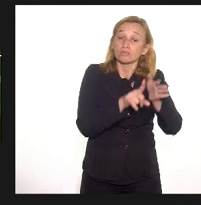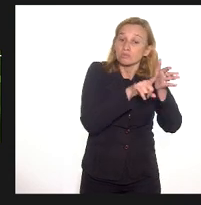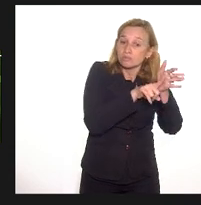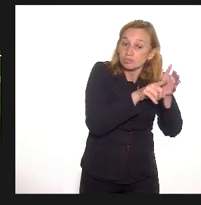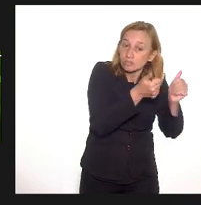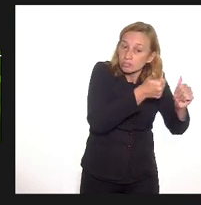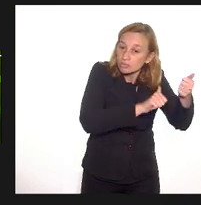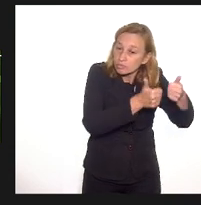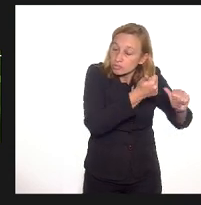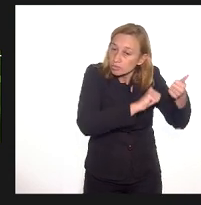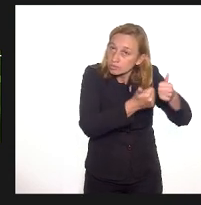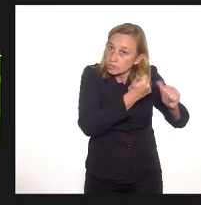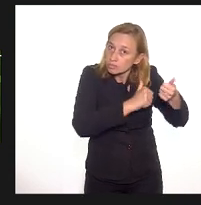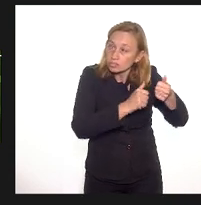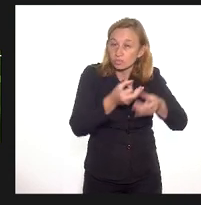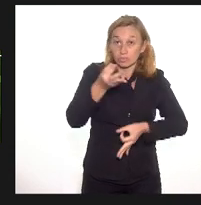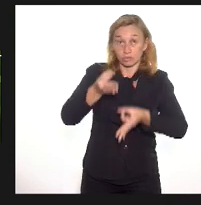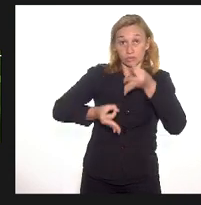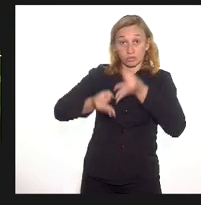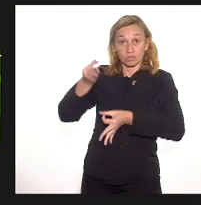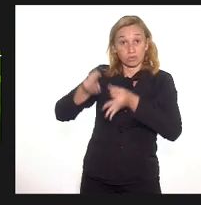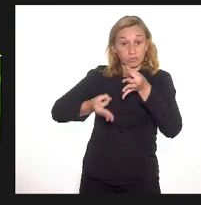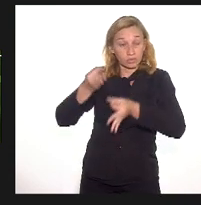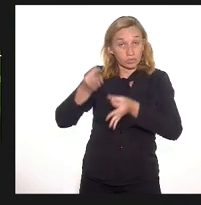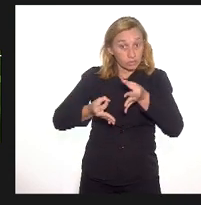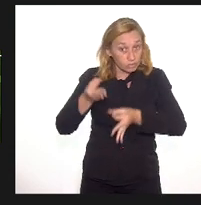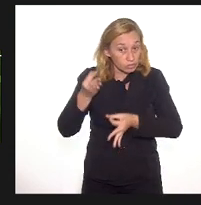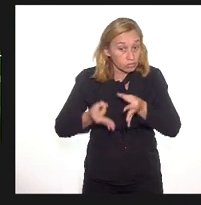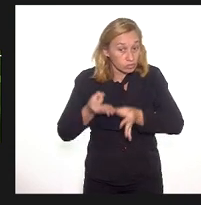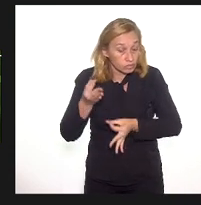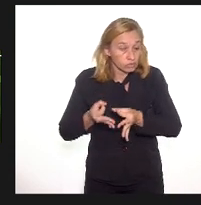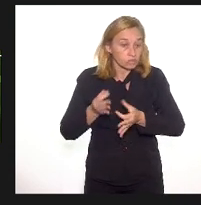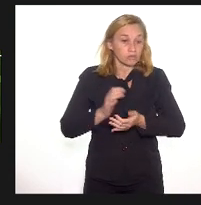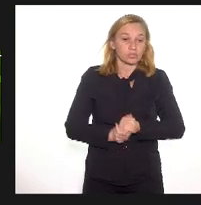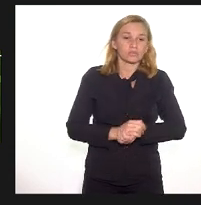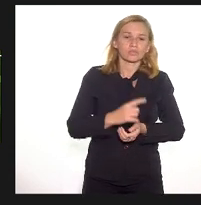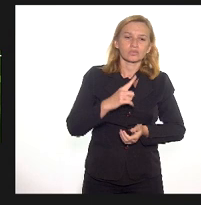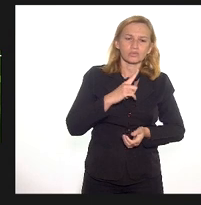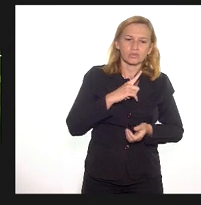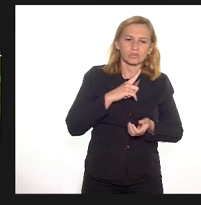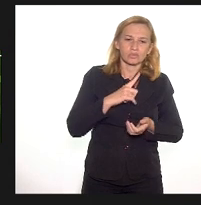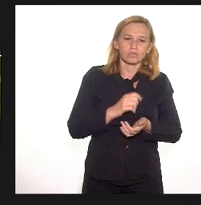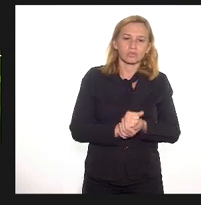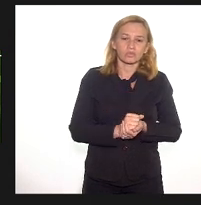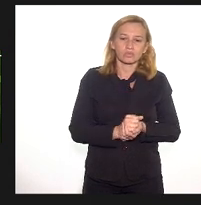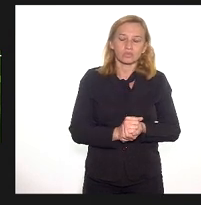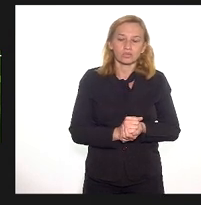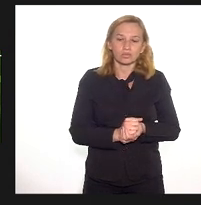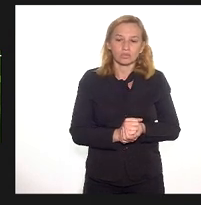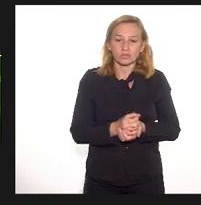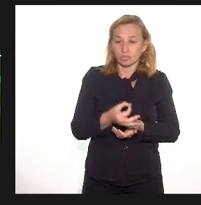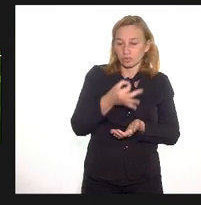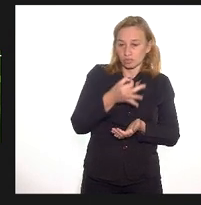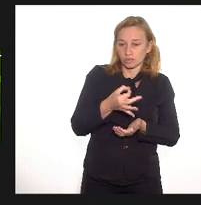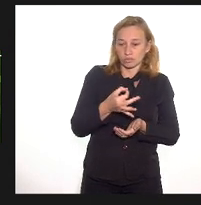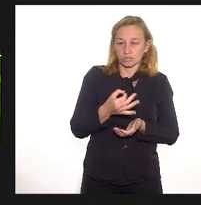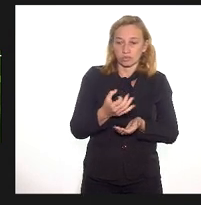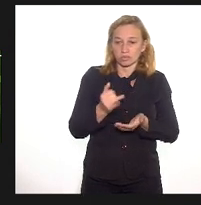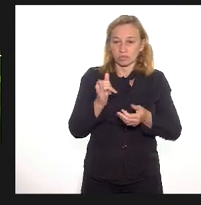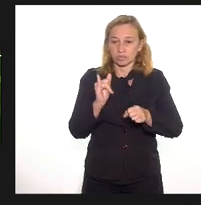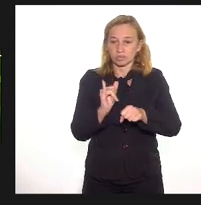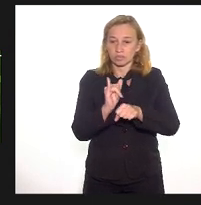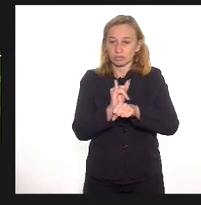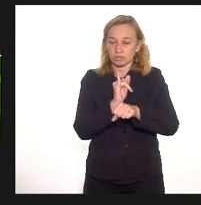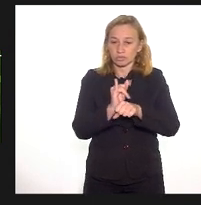uma avaliação jurídica de razoável, ou seja, havia uma polêmica sobre uma suposta